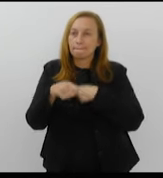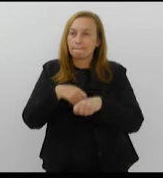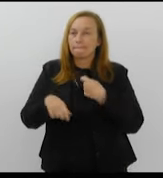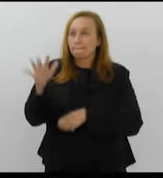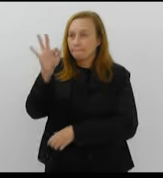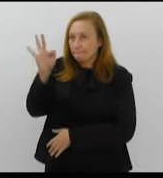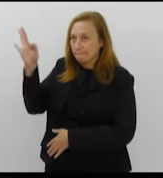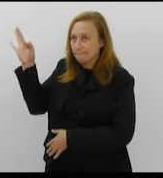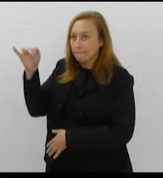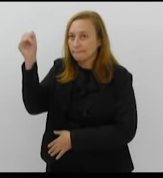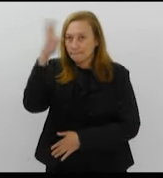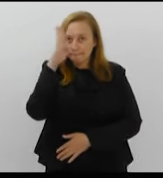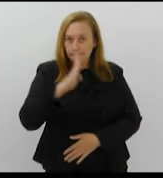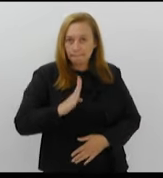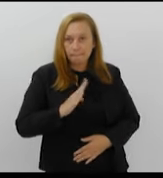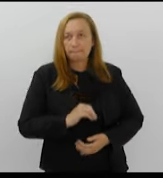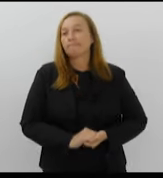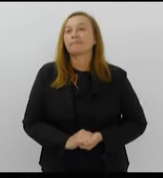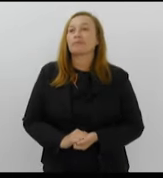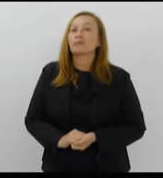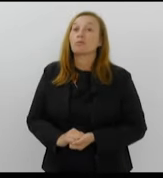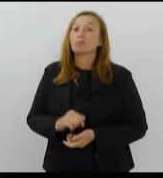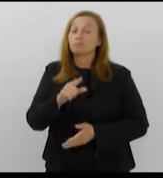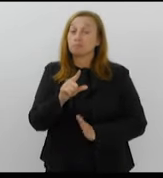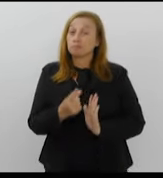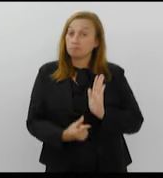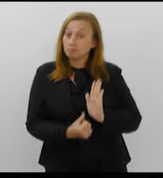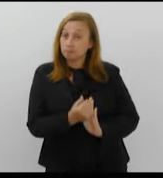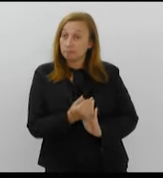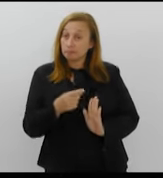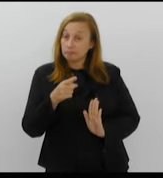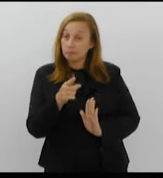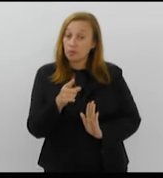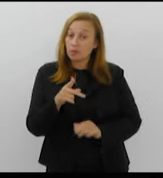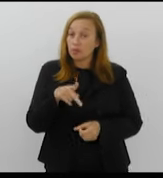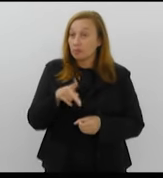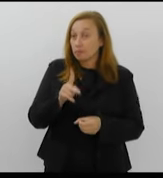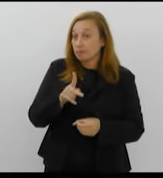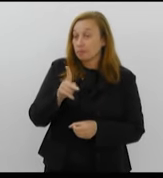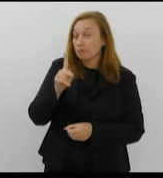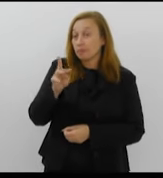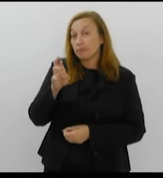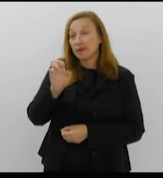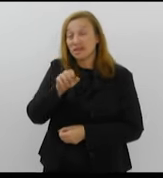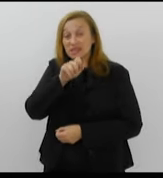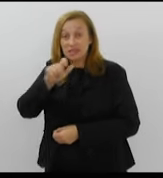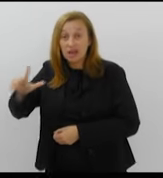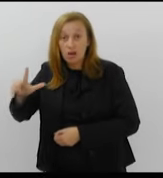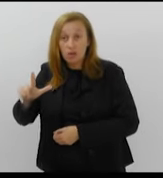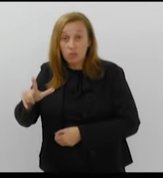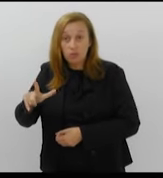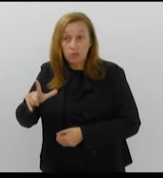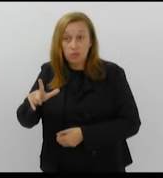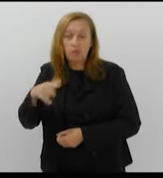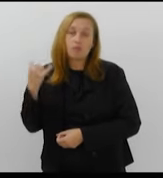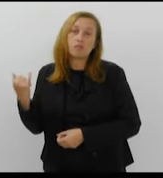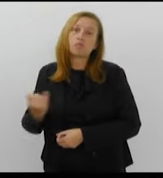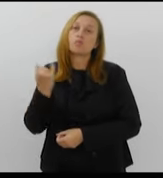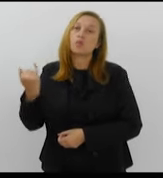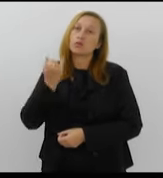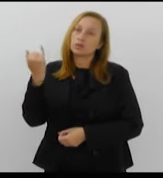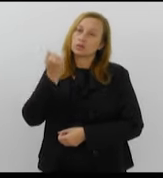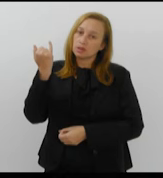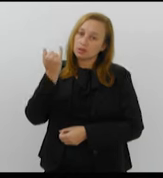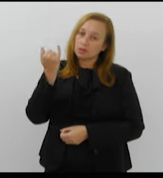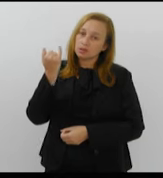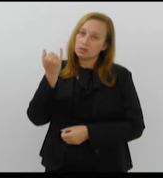Federação Brasileira. Esses recursos dos royalties do pré-sal são de extrema importância para o